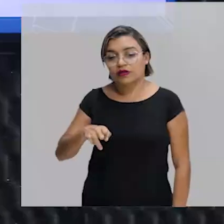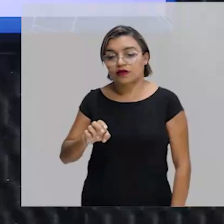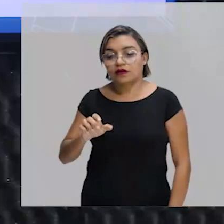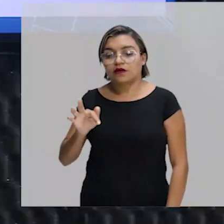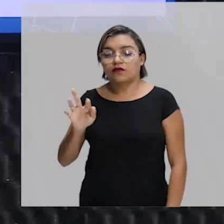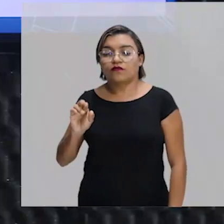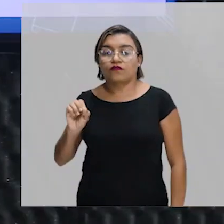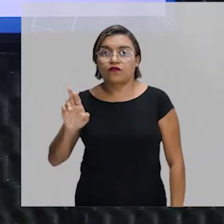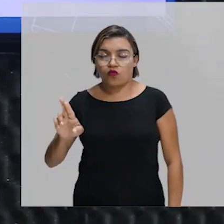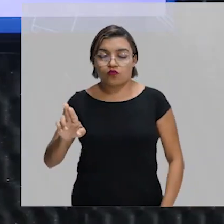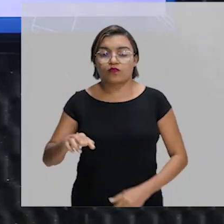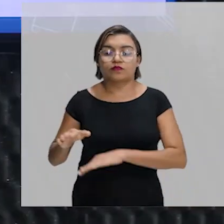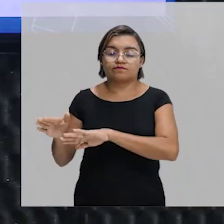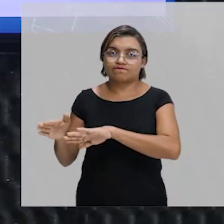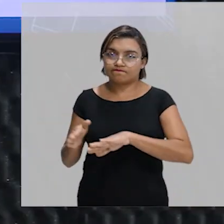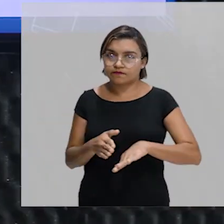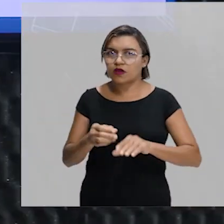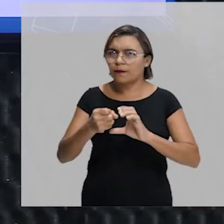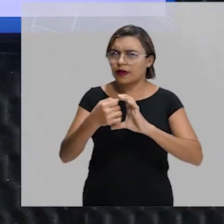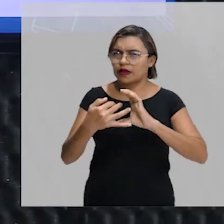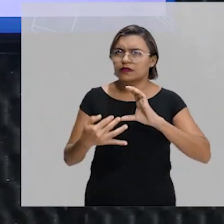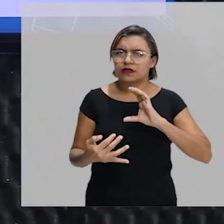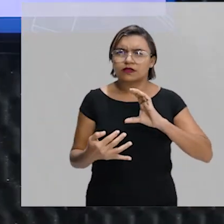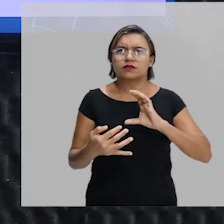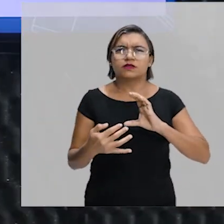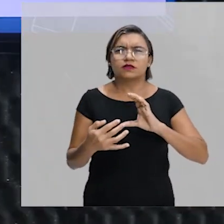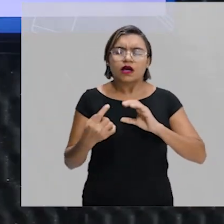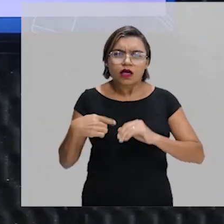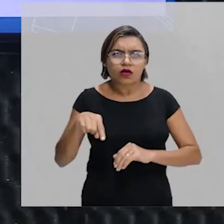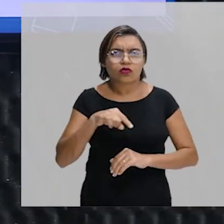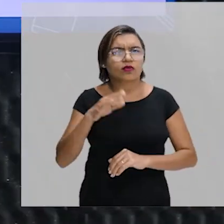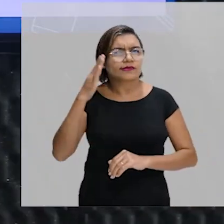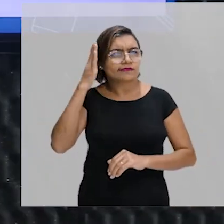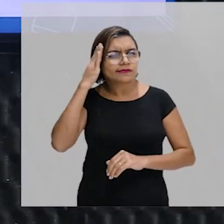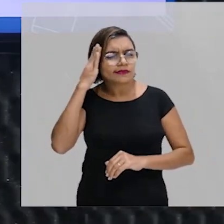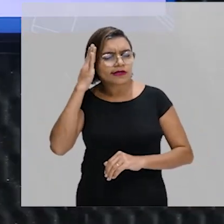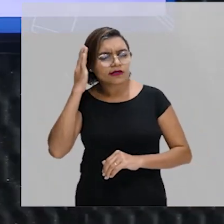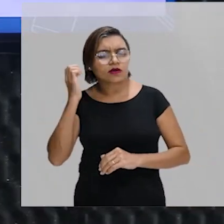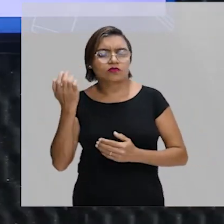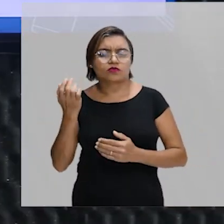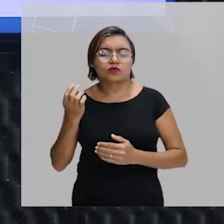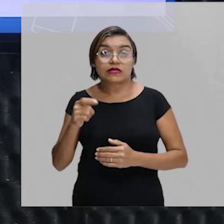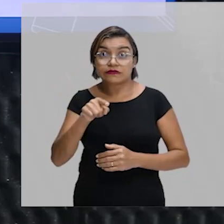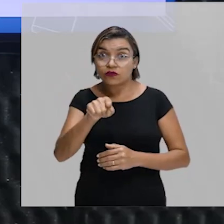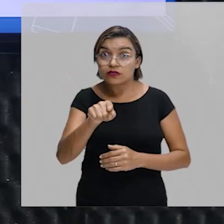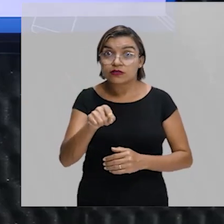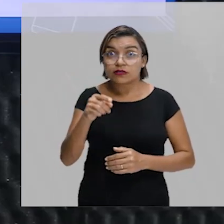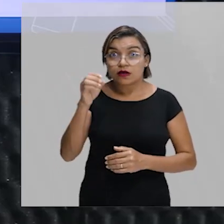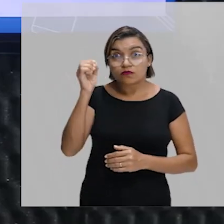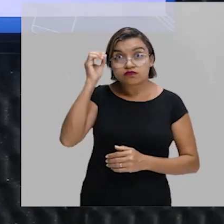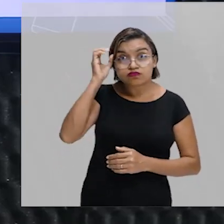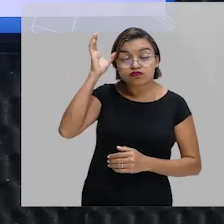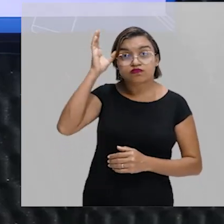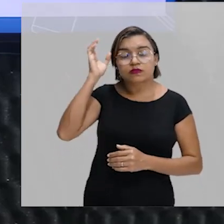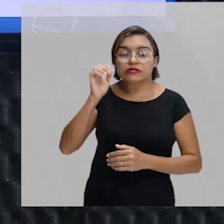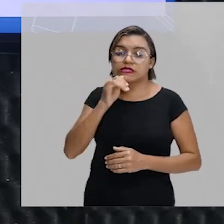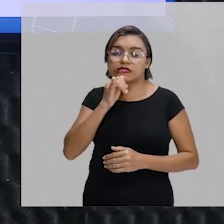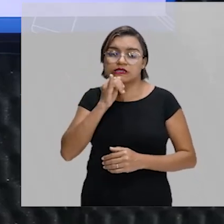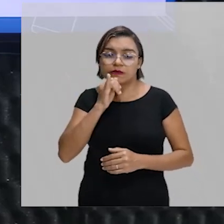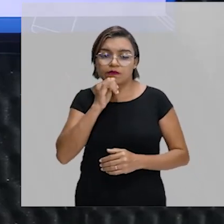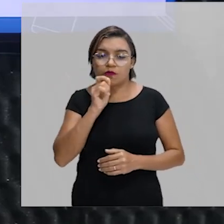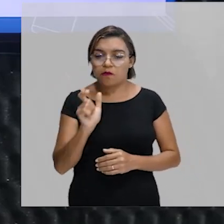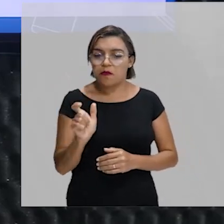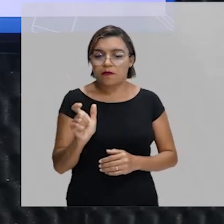para abrir um adendo, abrir um parênteses no conhecimento de vocês. Isso aqui é uma coisa que já está em